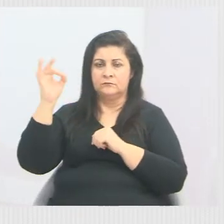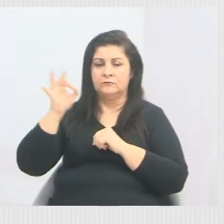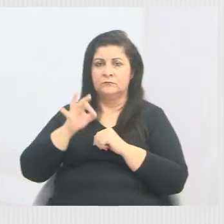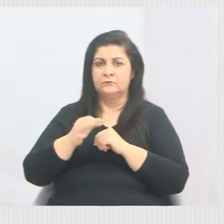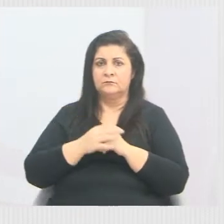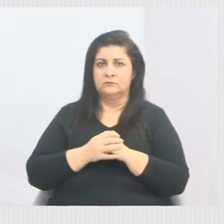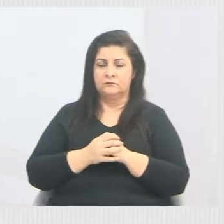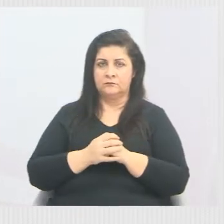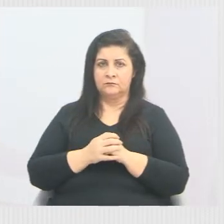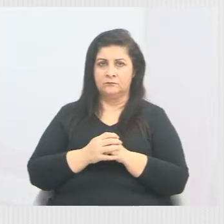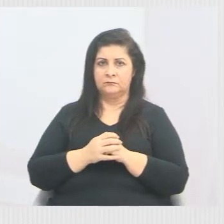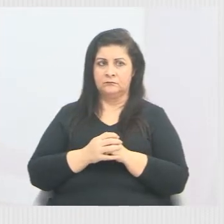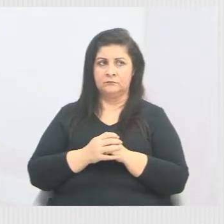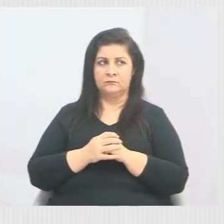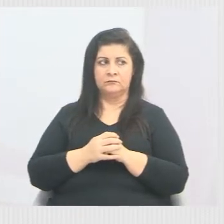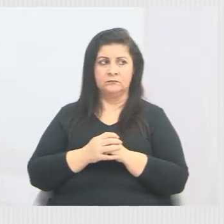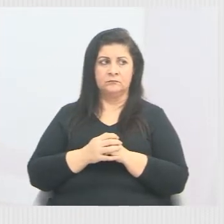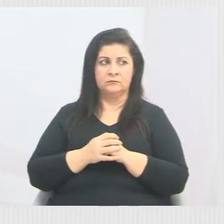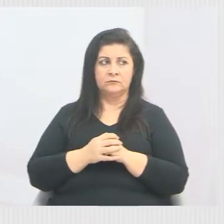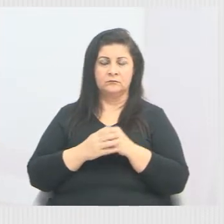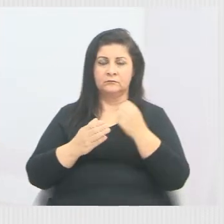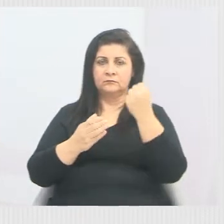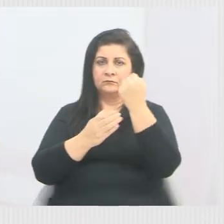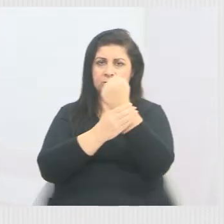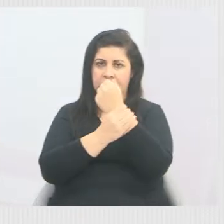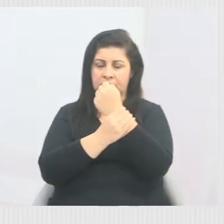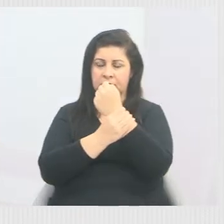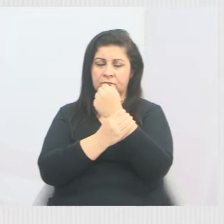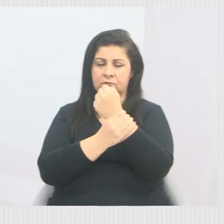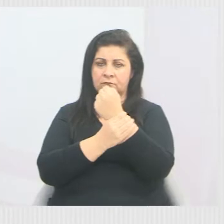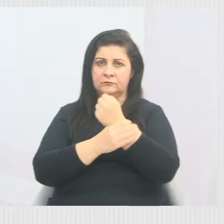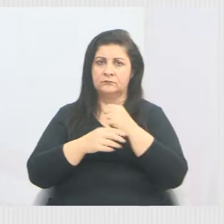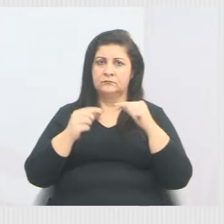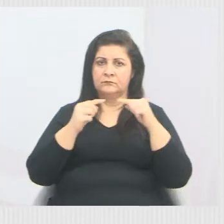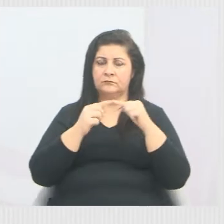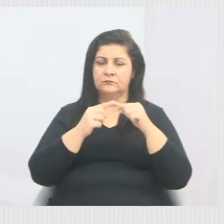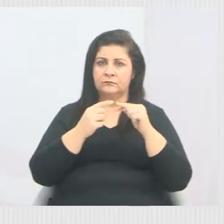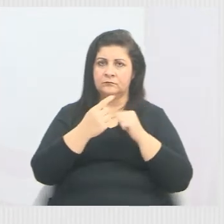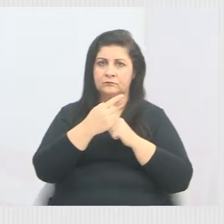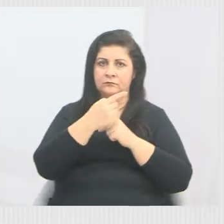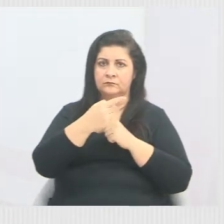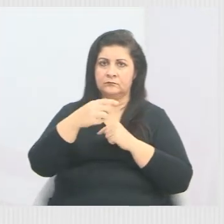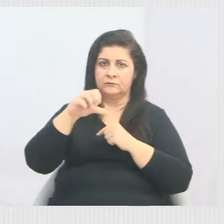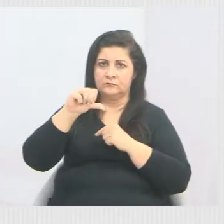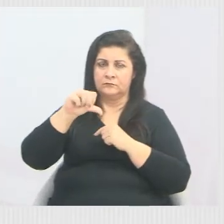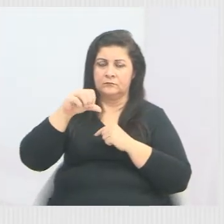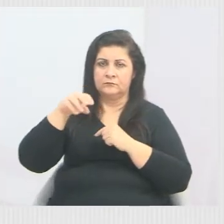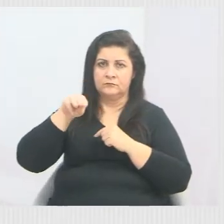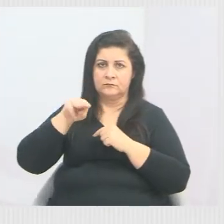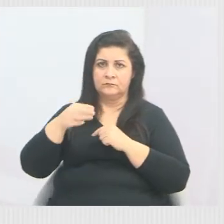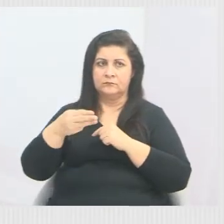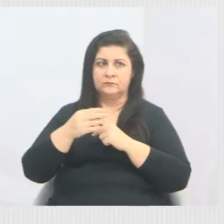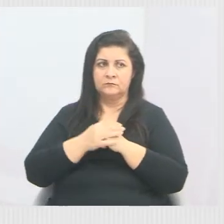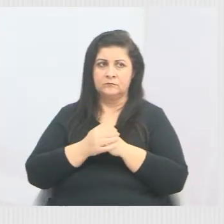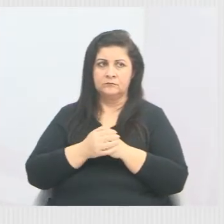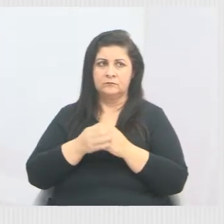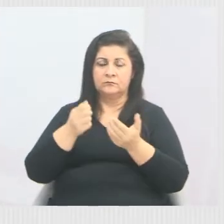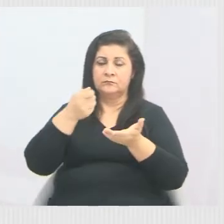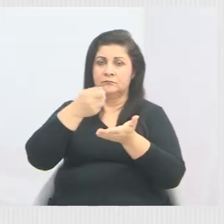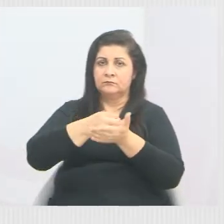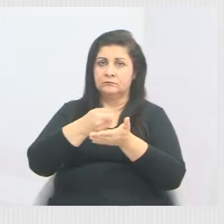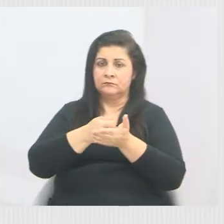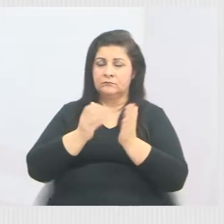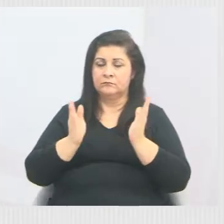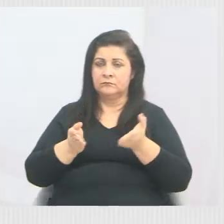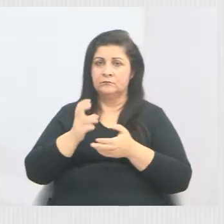22,15%. Temos a segurança pública, né? Meta orçada de 19.298.000 e